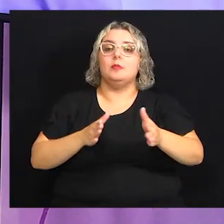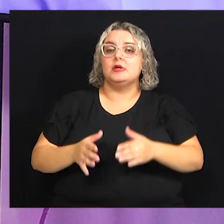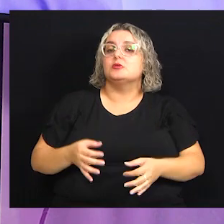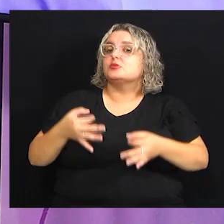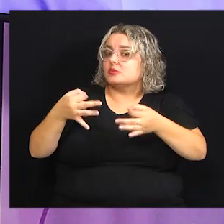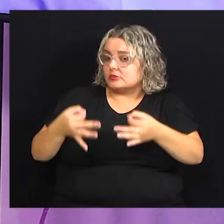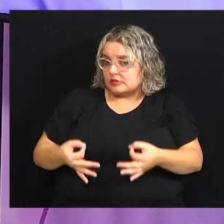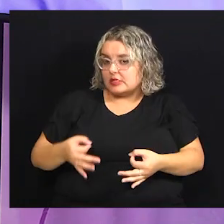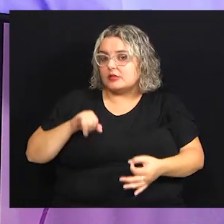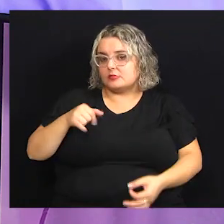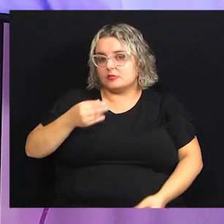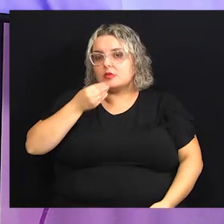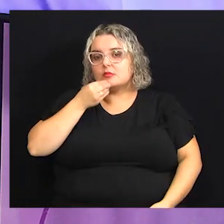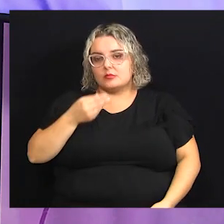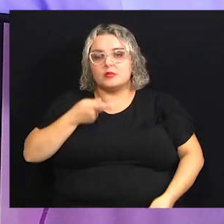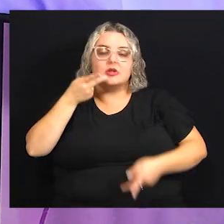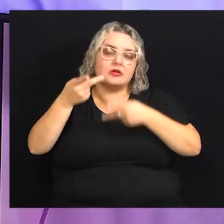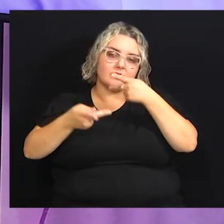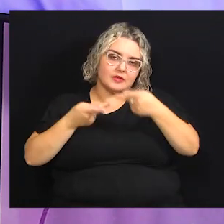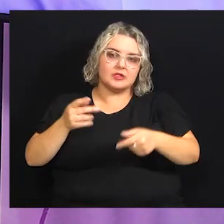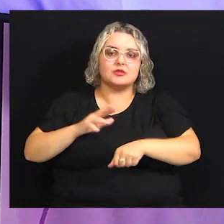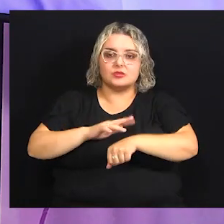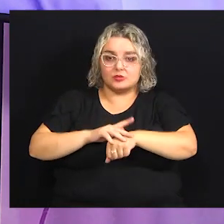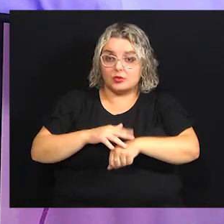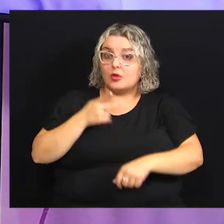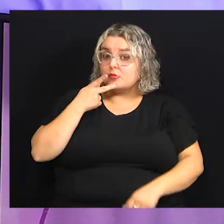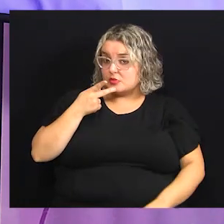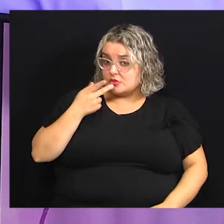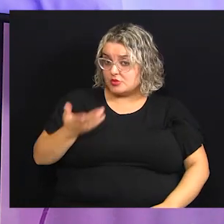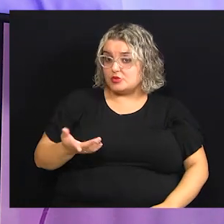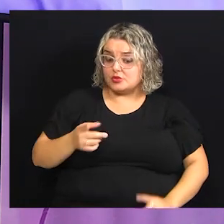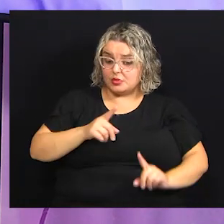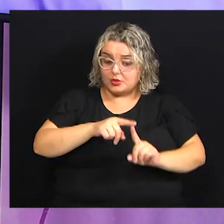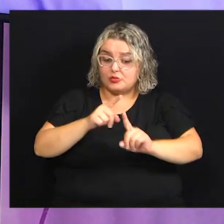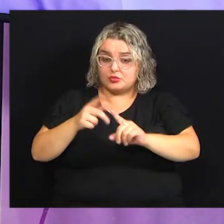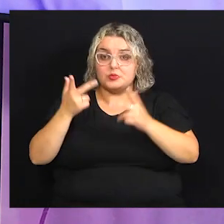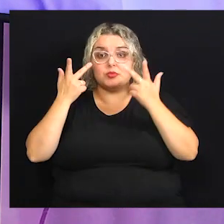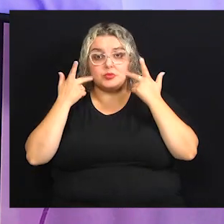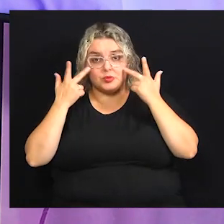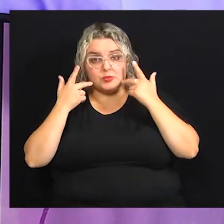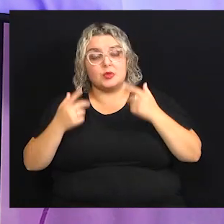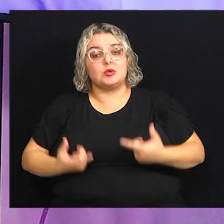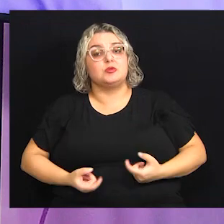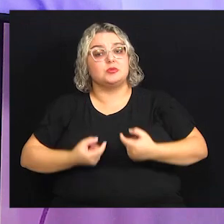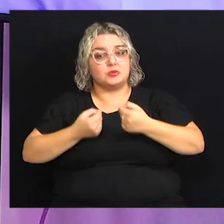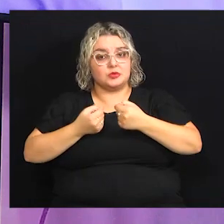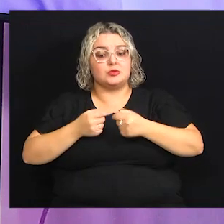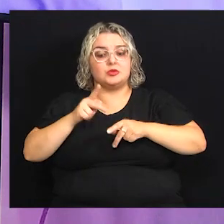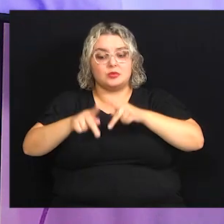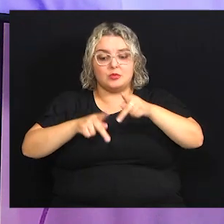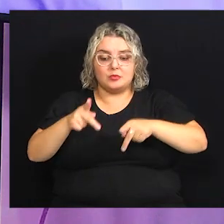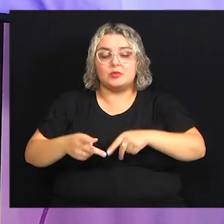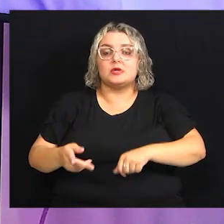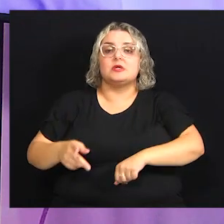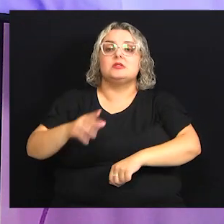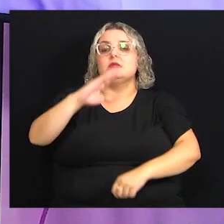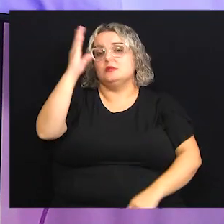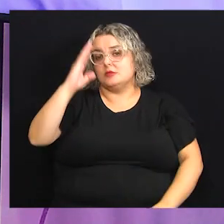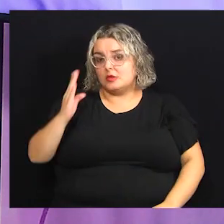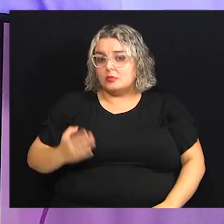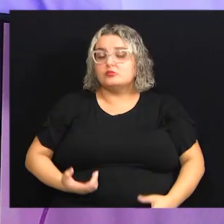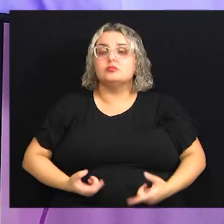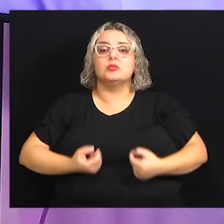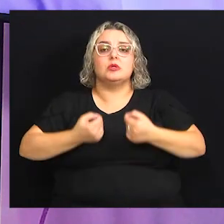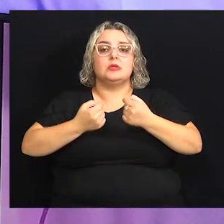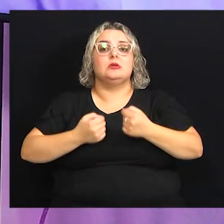muito adequado e oportuno para a gente falar sobre essa doença, que, como a gente disse, é o tipo mais comum de câncer que acomete a população